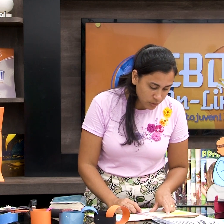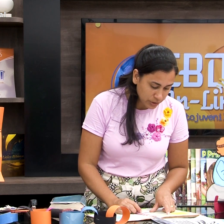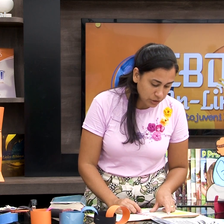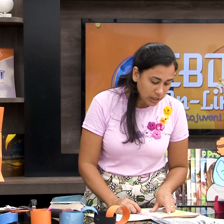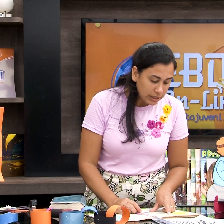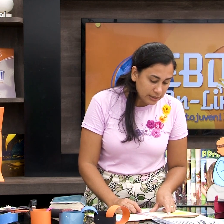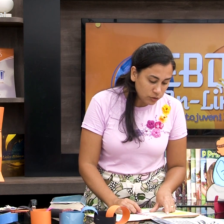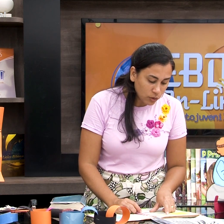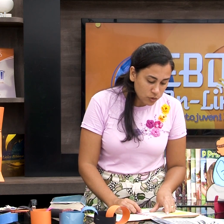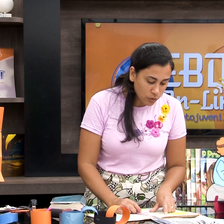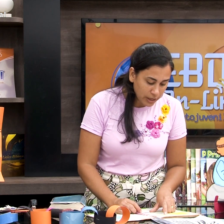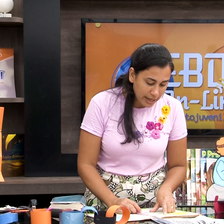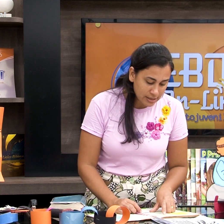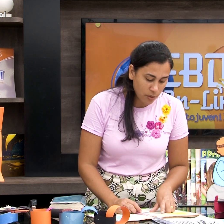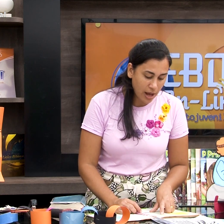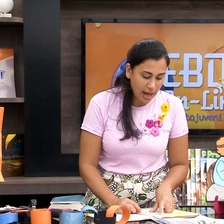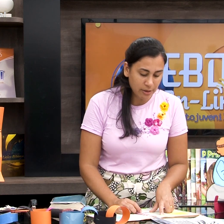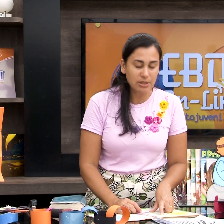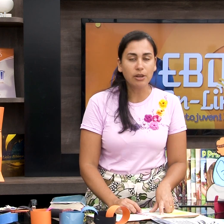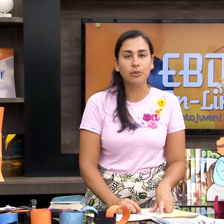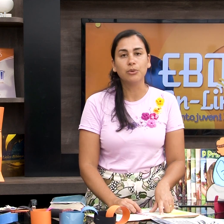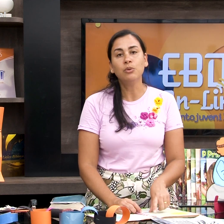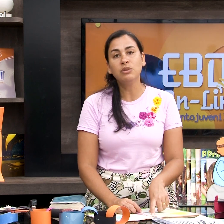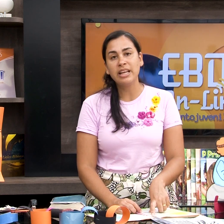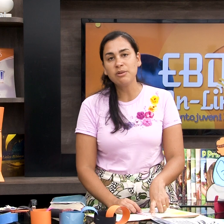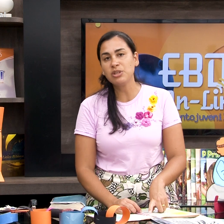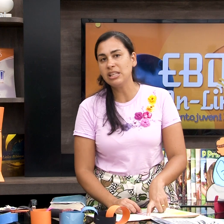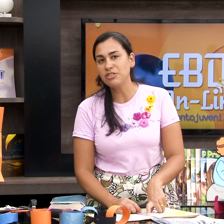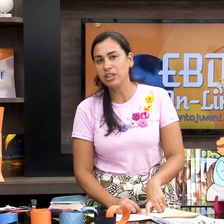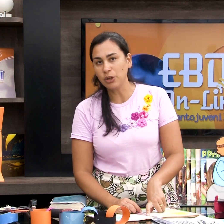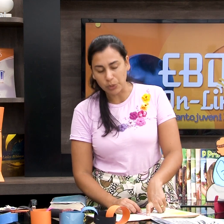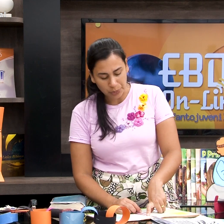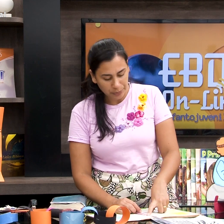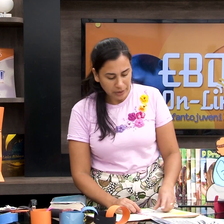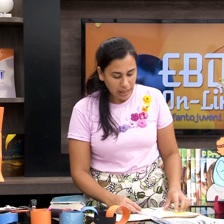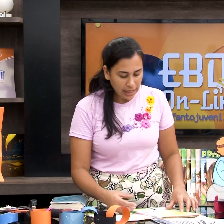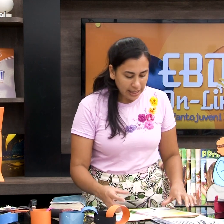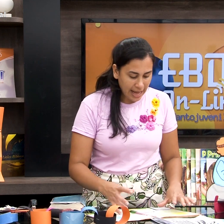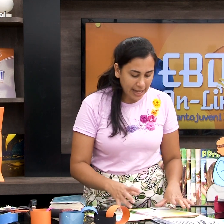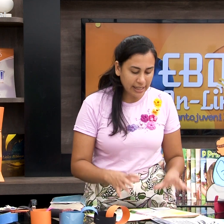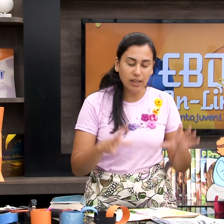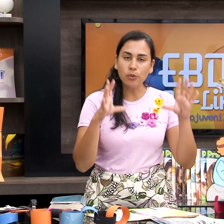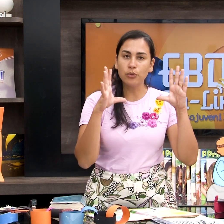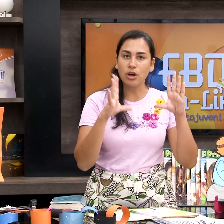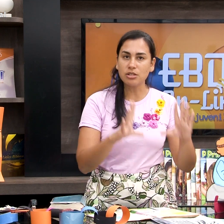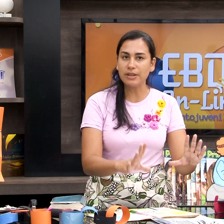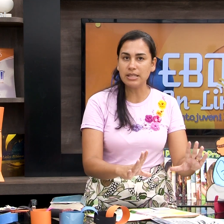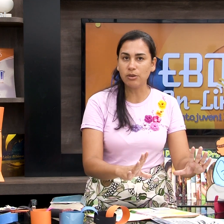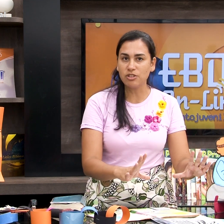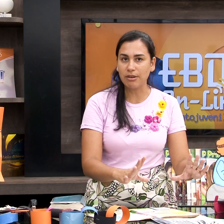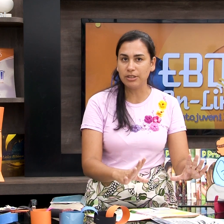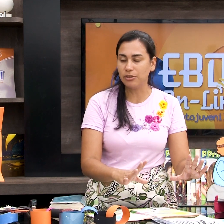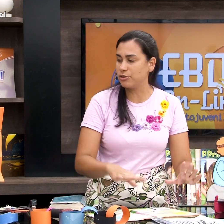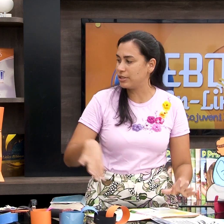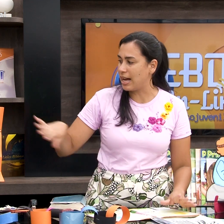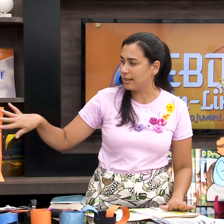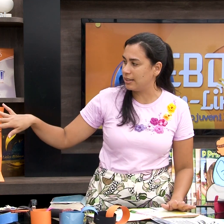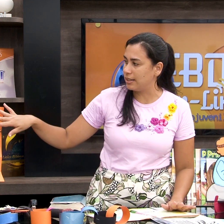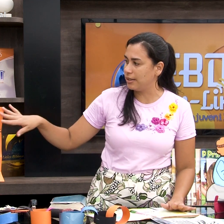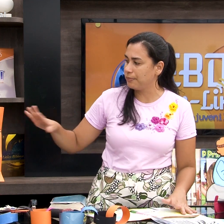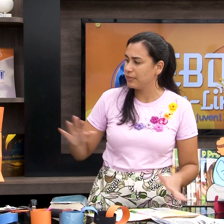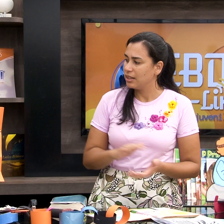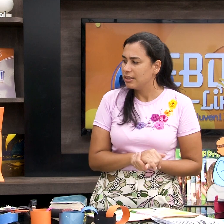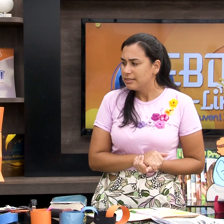as pessoas de todos os lugares a honrarem o Senhor, o Deus que lhes criou. E aí, o nosso versículo-chave de hoje